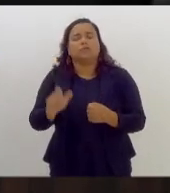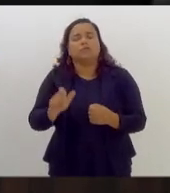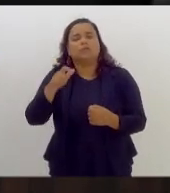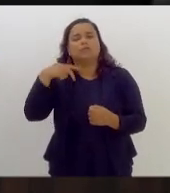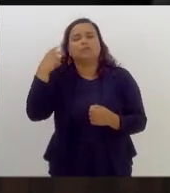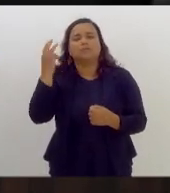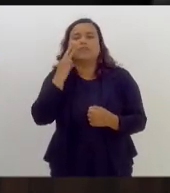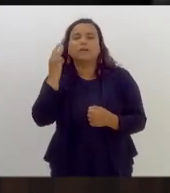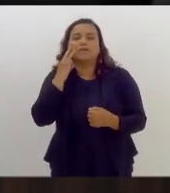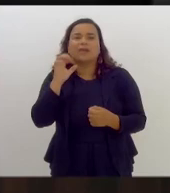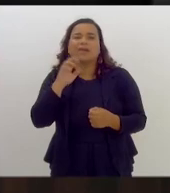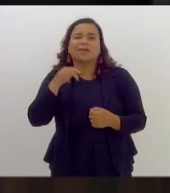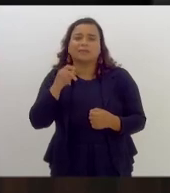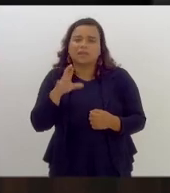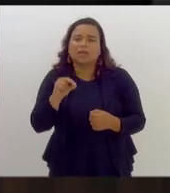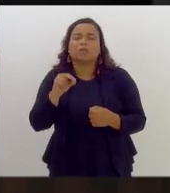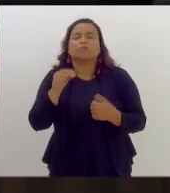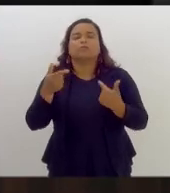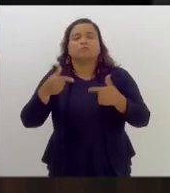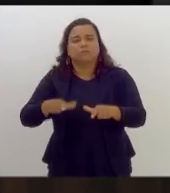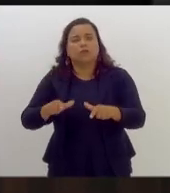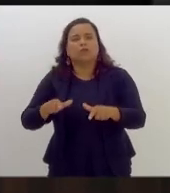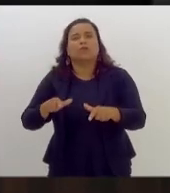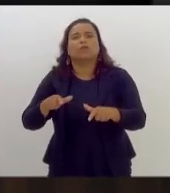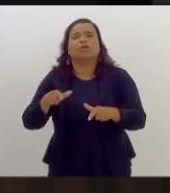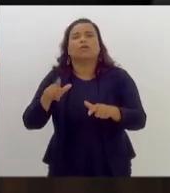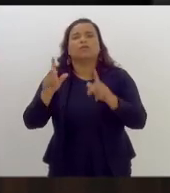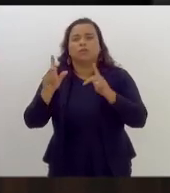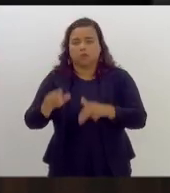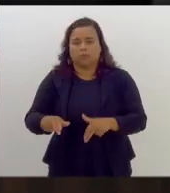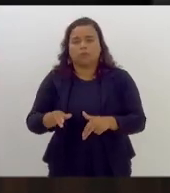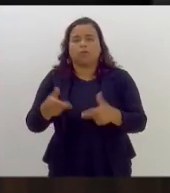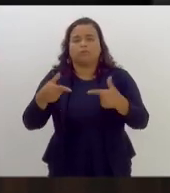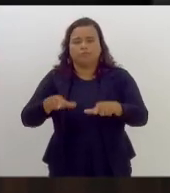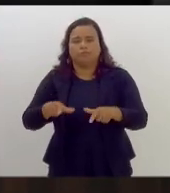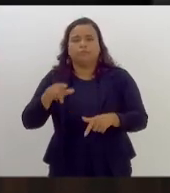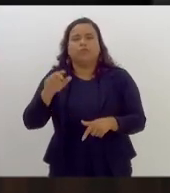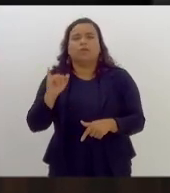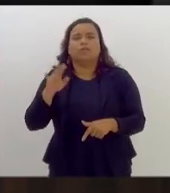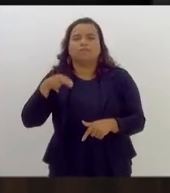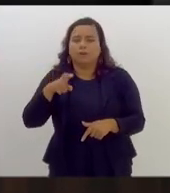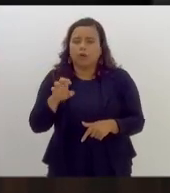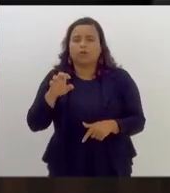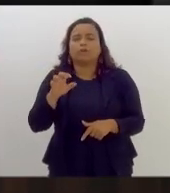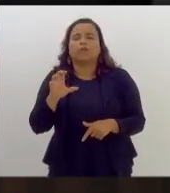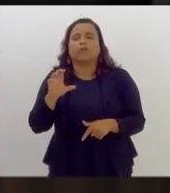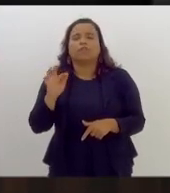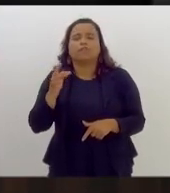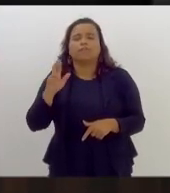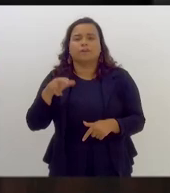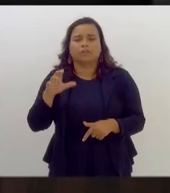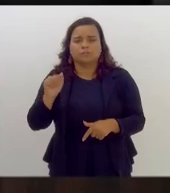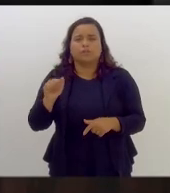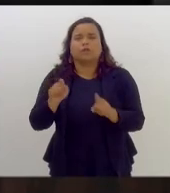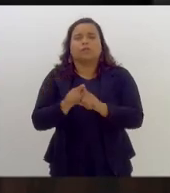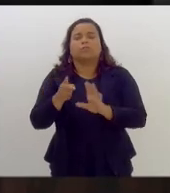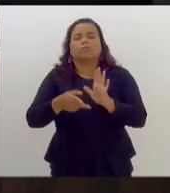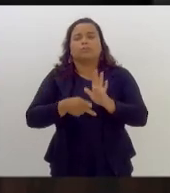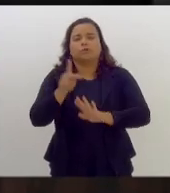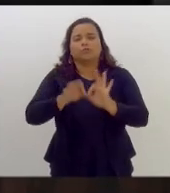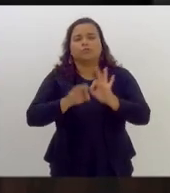concede o diploma Paul Singer à senhora Lucivânia Soares da Costa França. Projeto de resolução 1617 de 22, de autoria